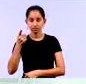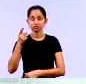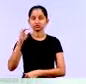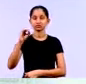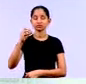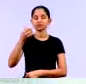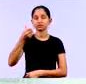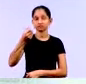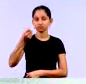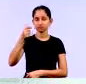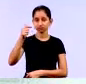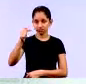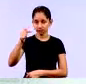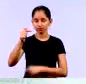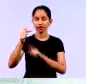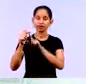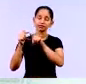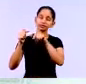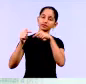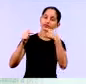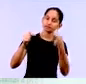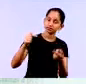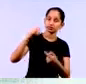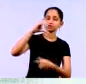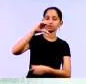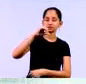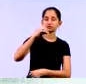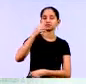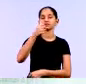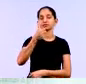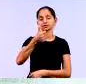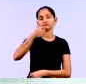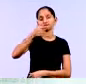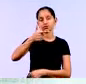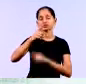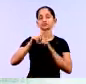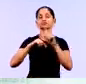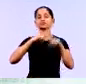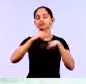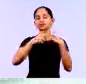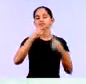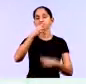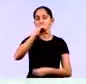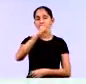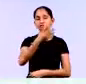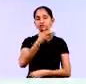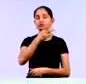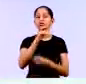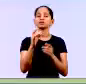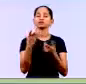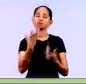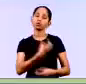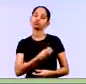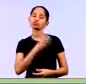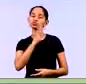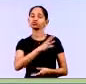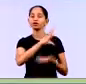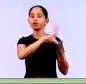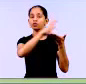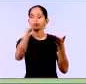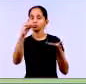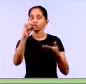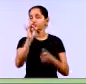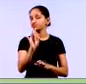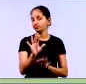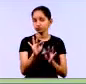1.067. No segundo trimestre, 962. No terceiro, 964, que são esses valores aqui.